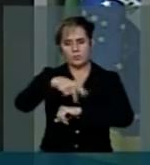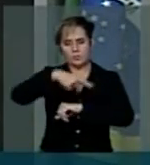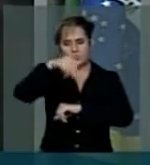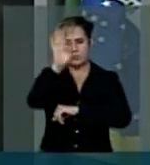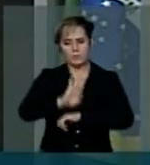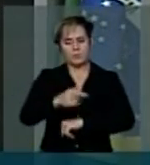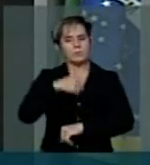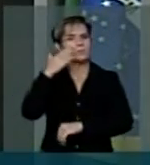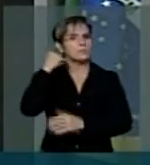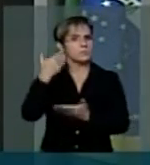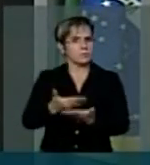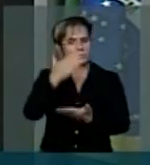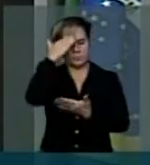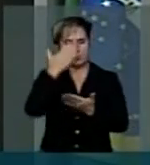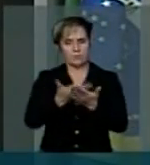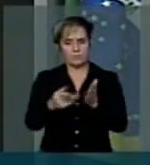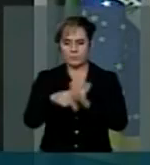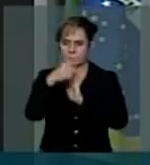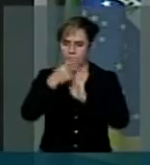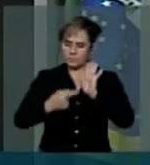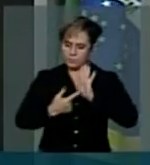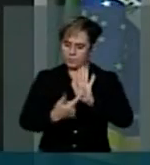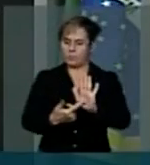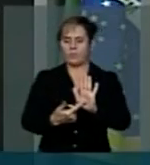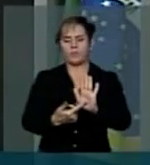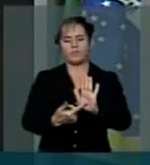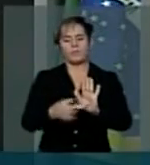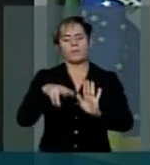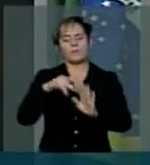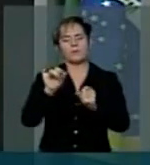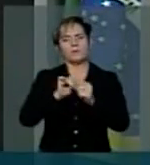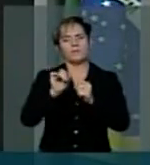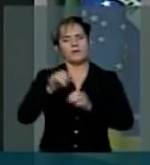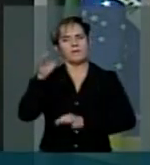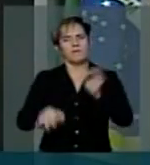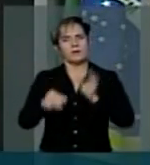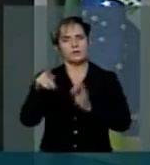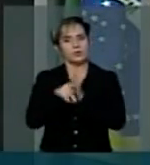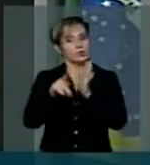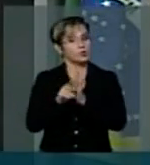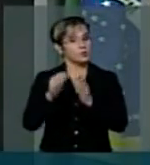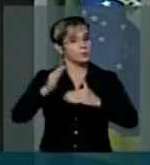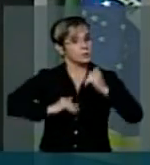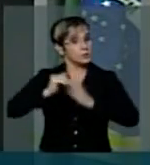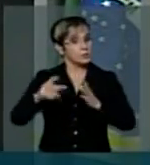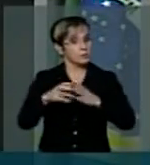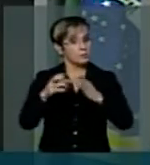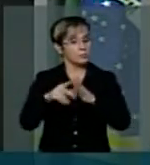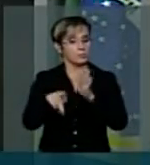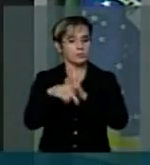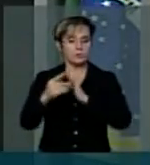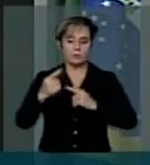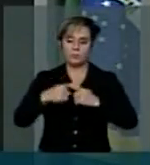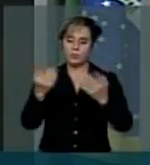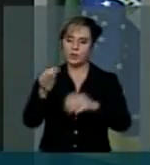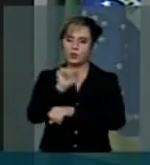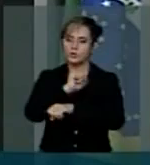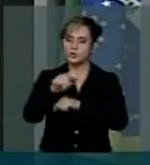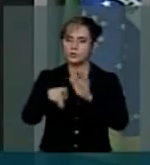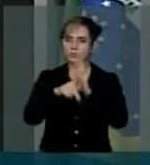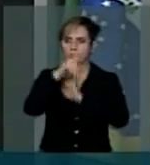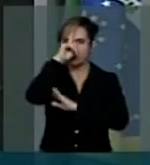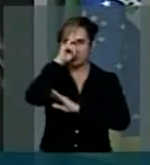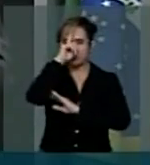tenho certeza absoluta que este projeto vai fazer justiça, senhores deputados, porque hoje o motorista de ambulância